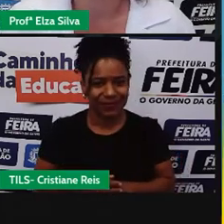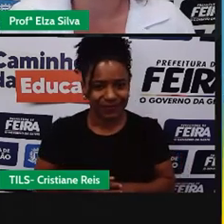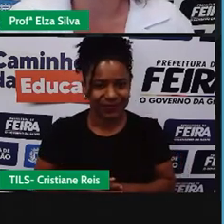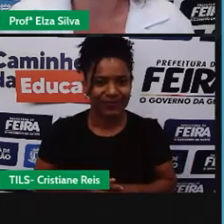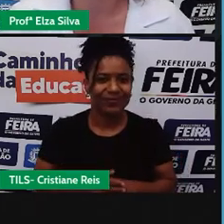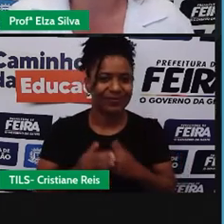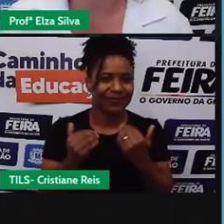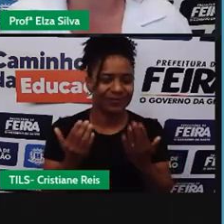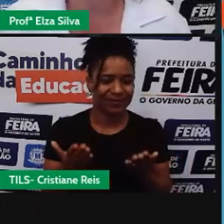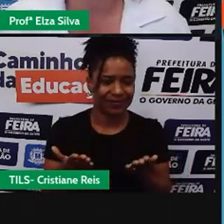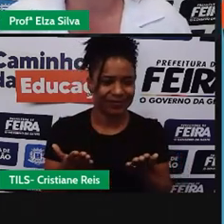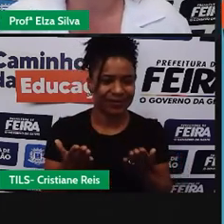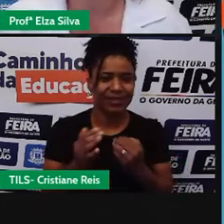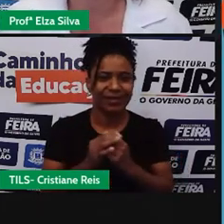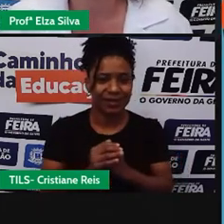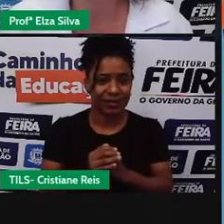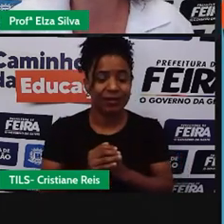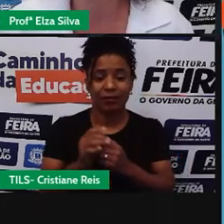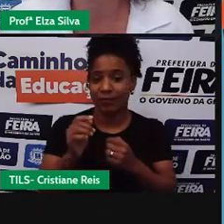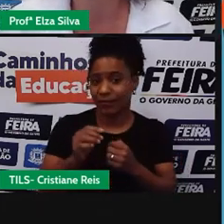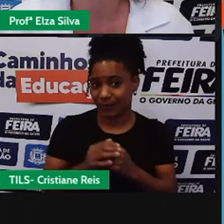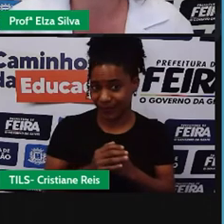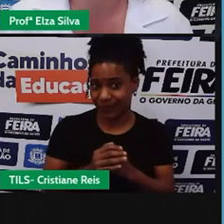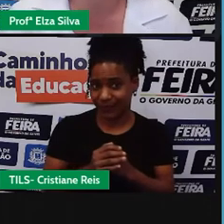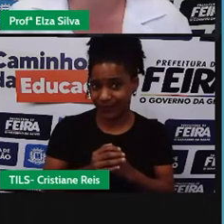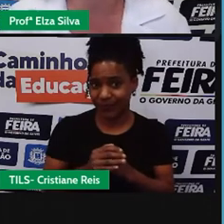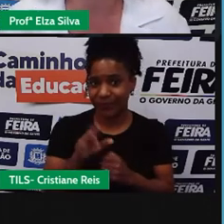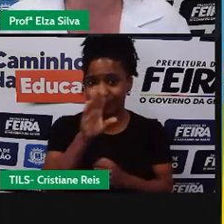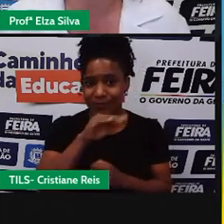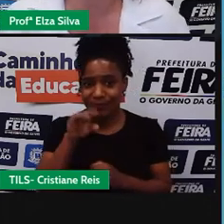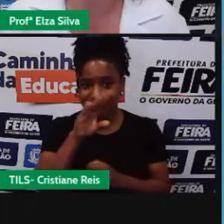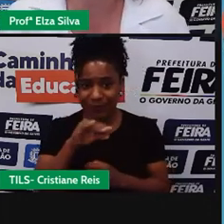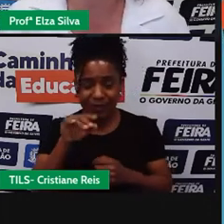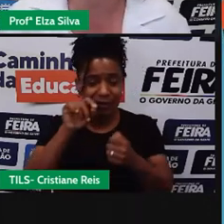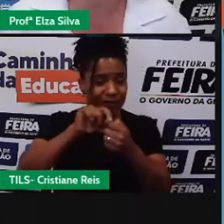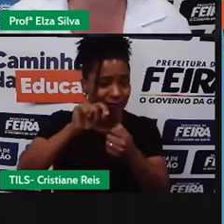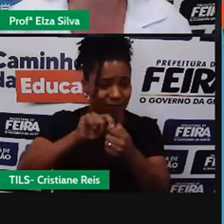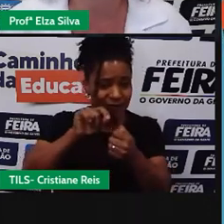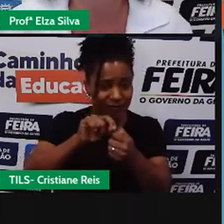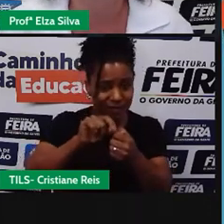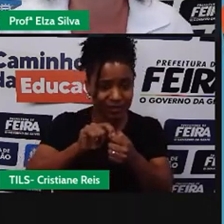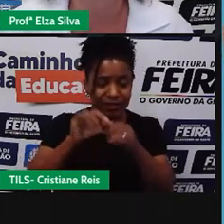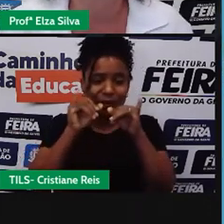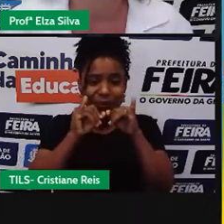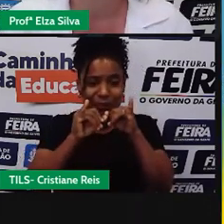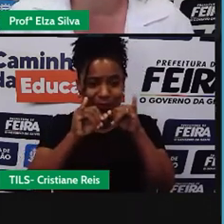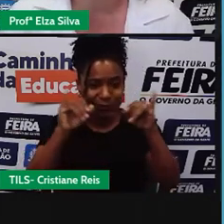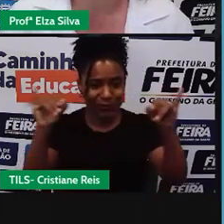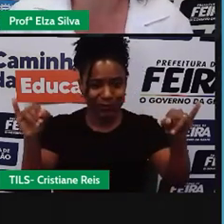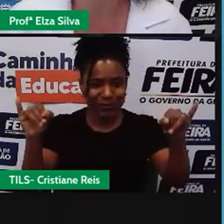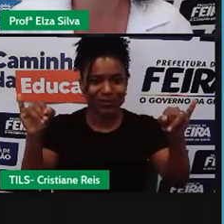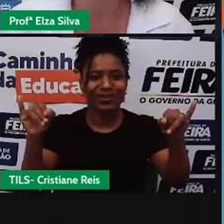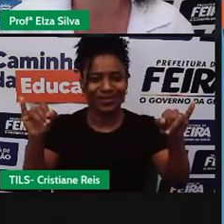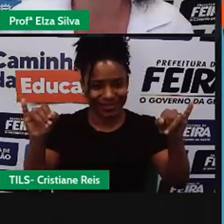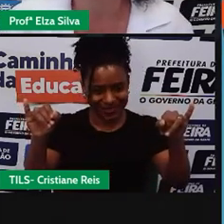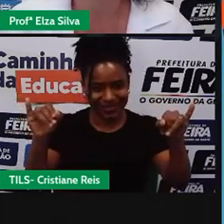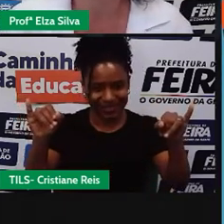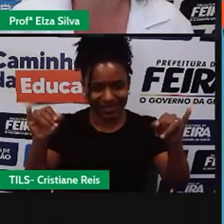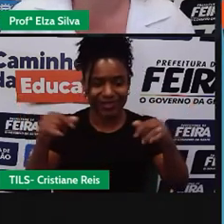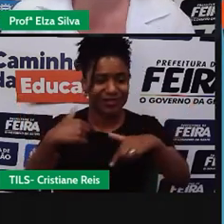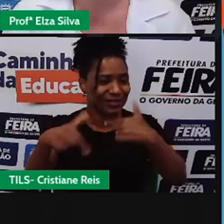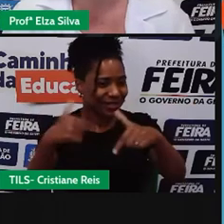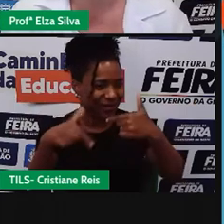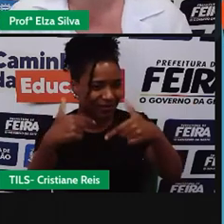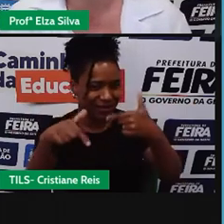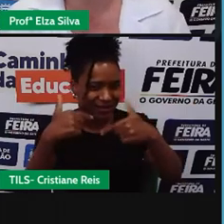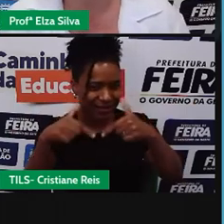Produza um job classifying advertisements, um anúncio classificado de emprego. Se ligue nos aspectos